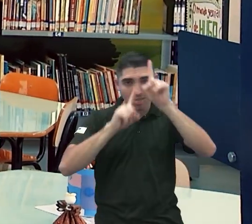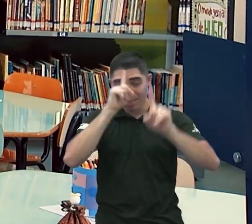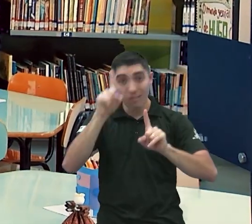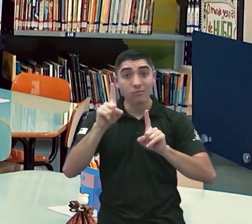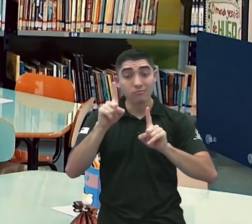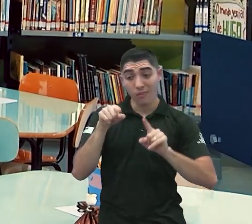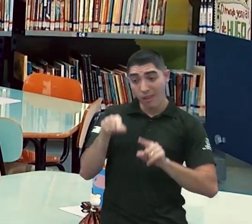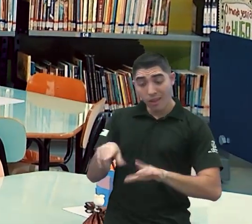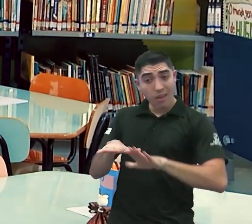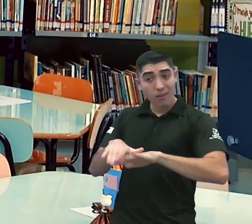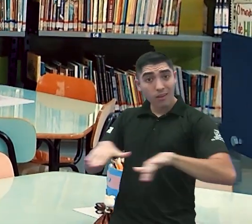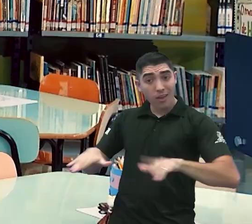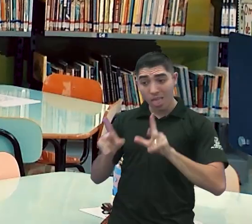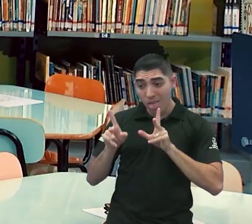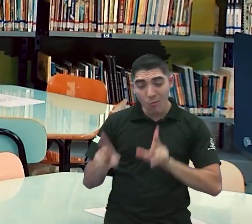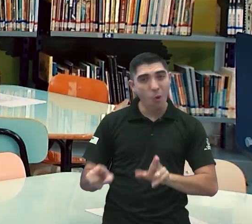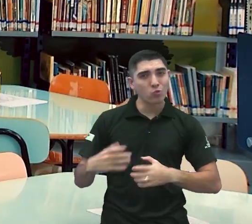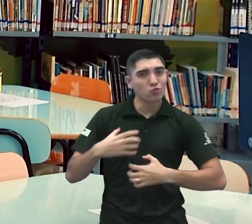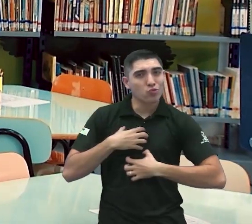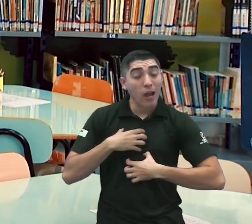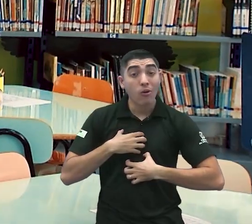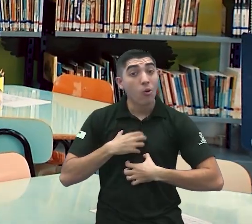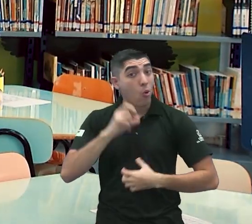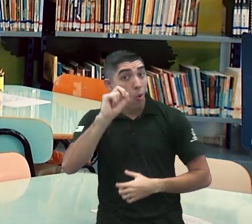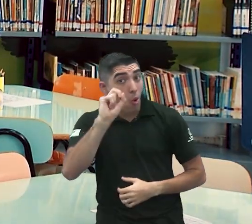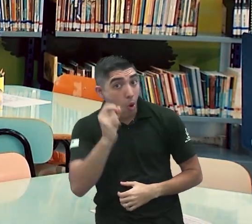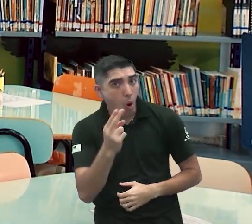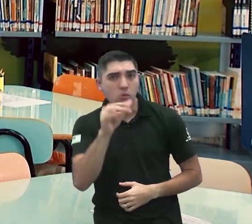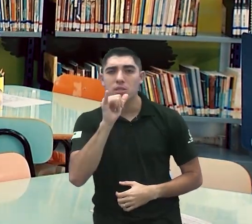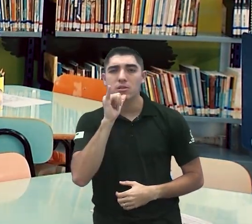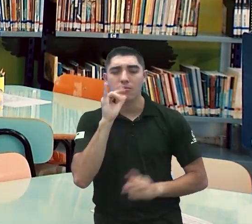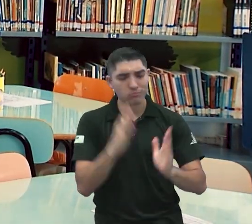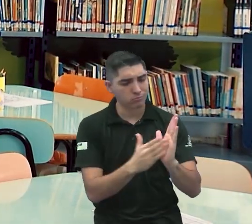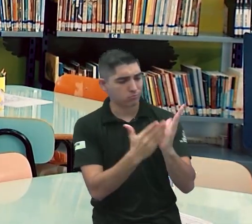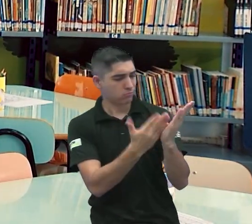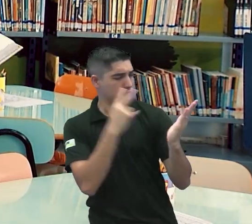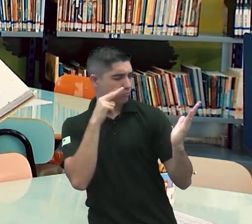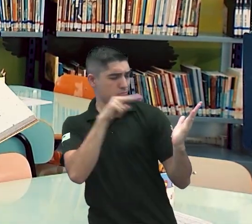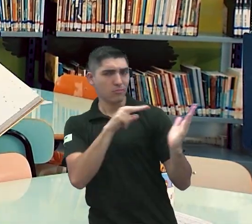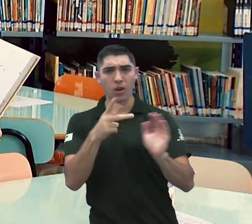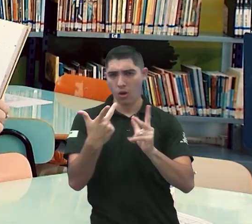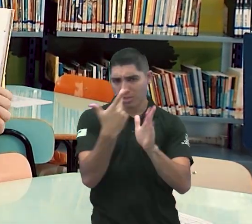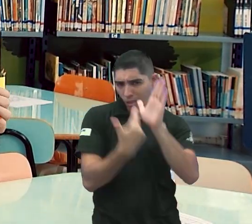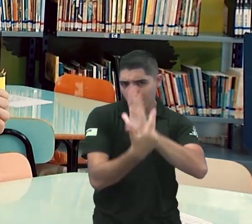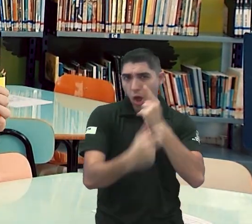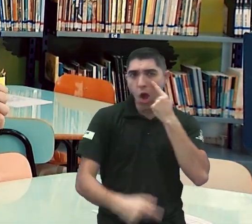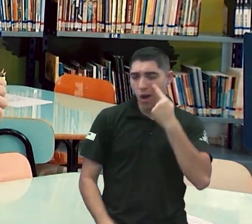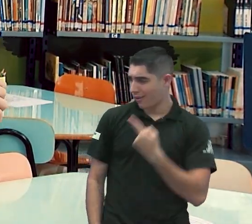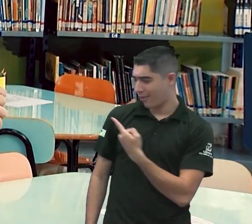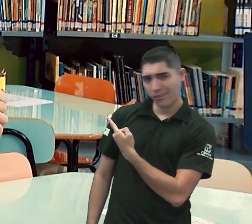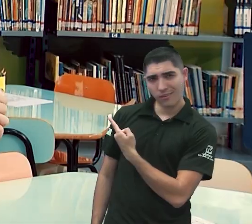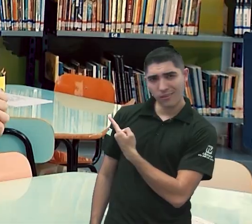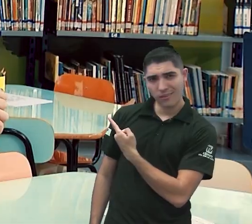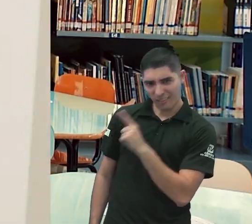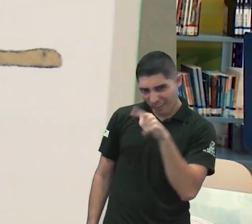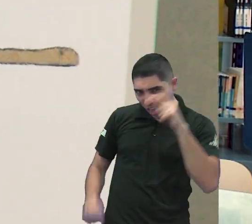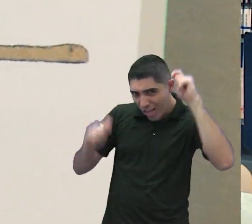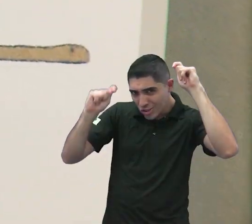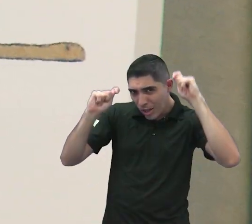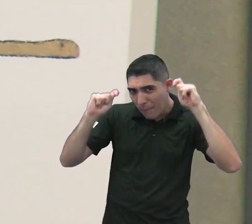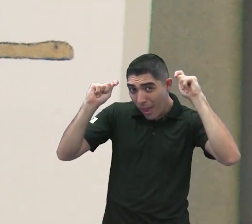encantador que só as crianças têm, ou principalmente se você olha para esse desenho aqui e vê um